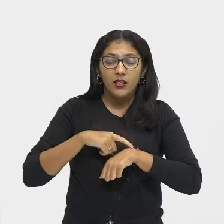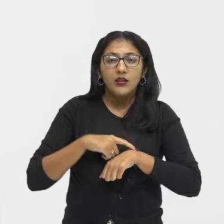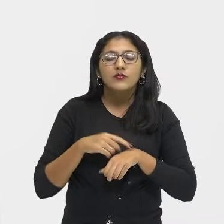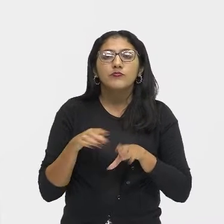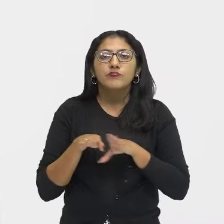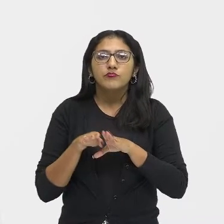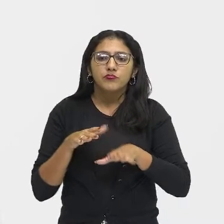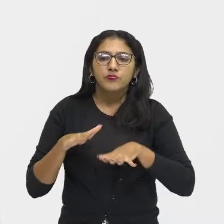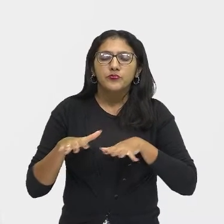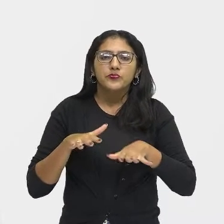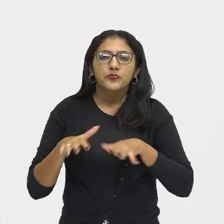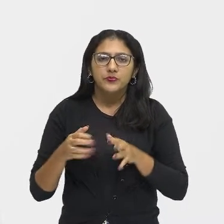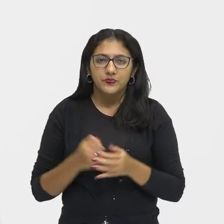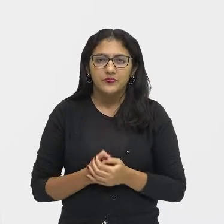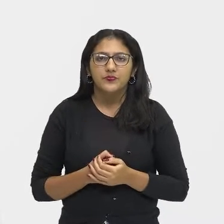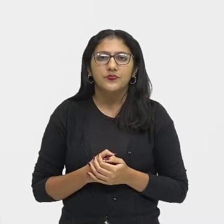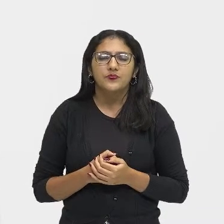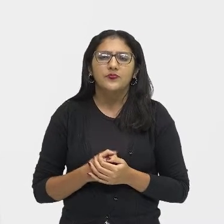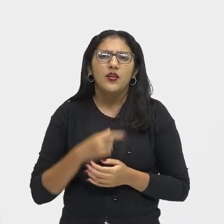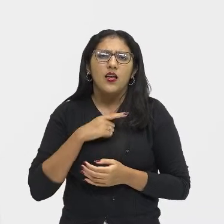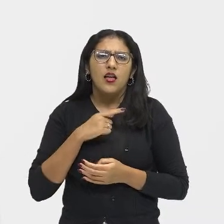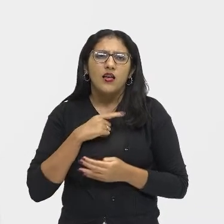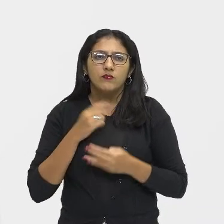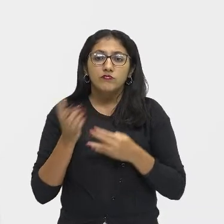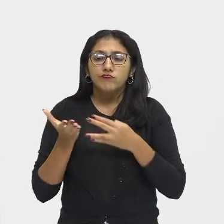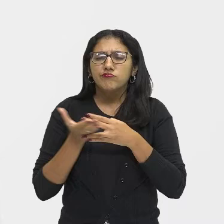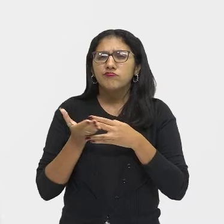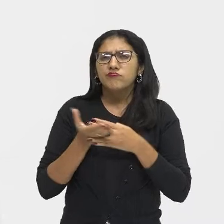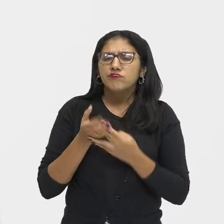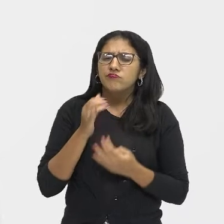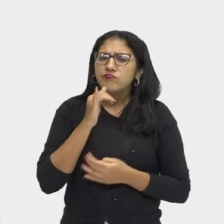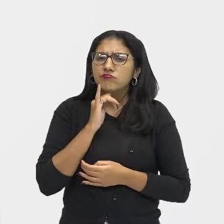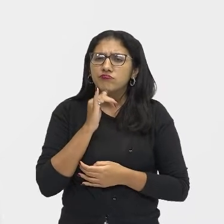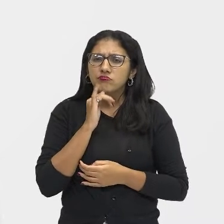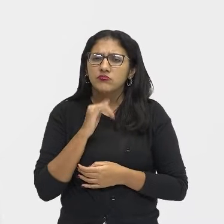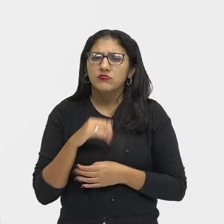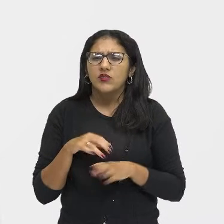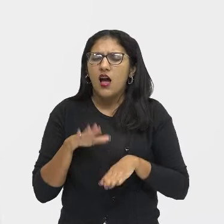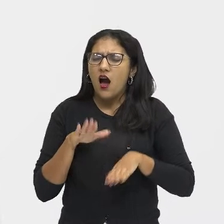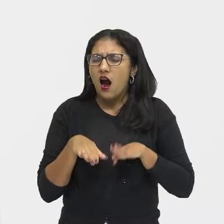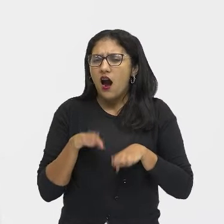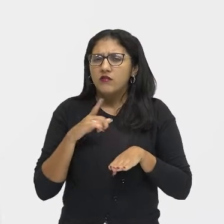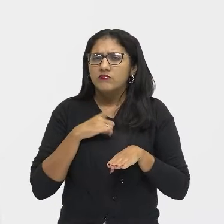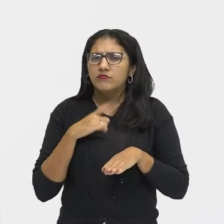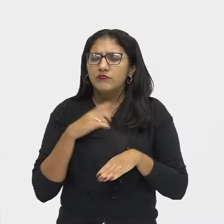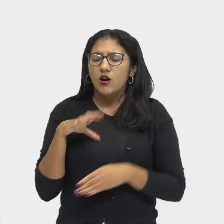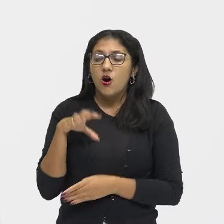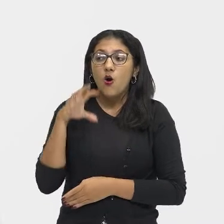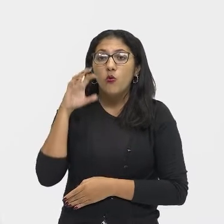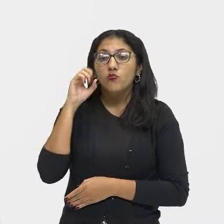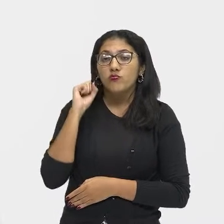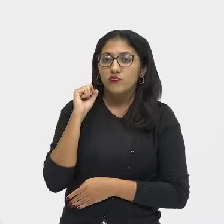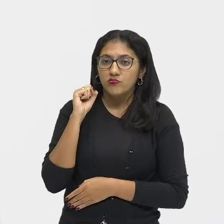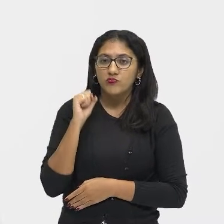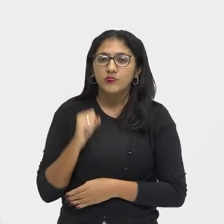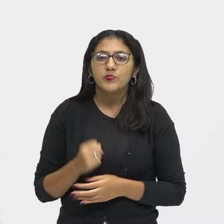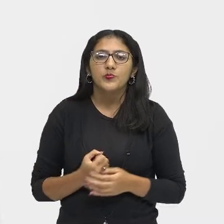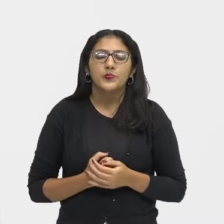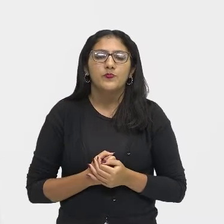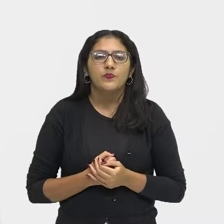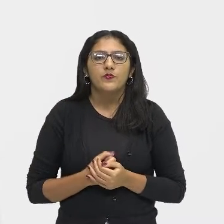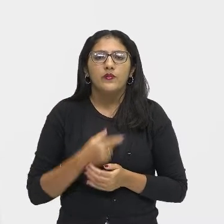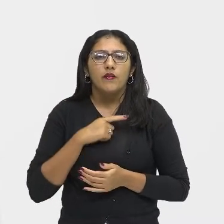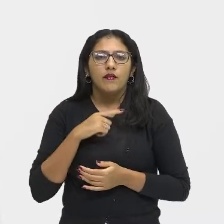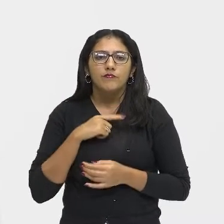tempo? É o intervalo entre um evento, geralmente marcado por um som, e outro. Ou seja, é